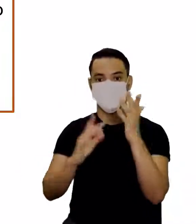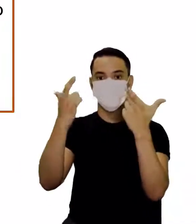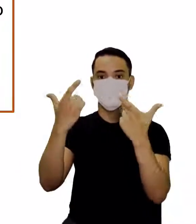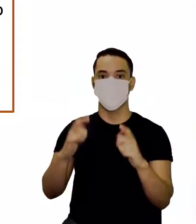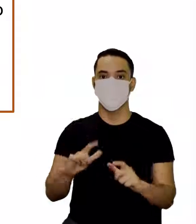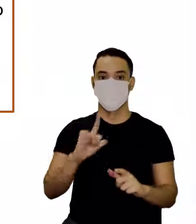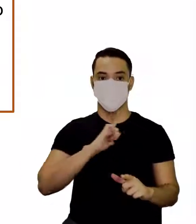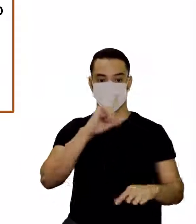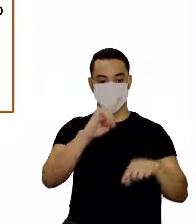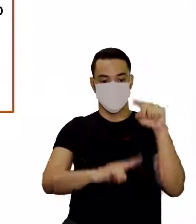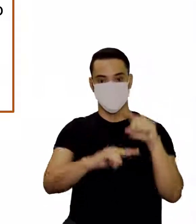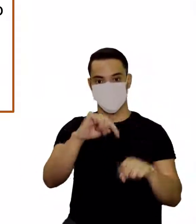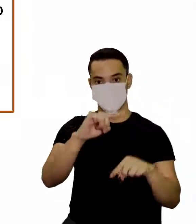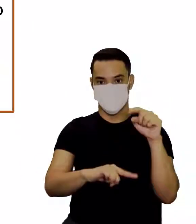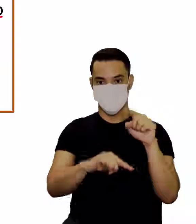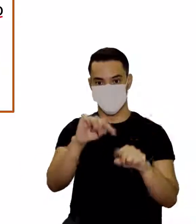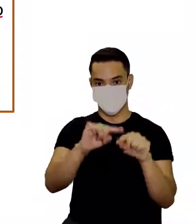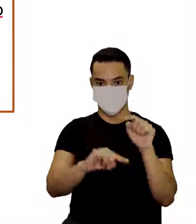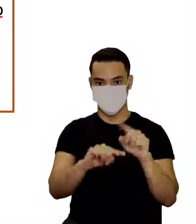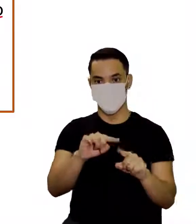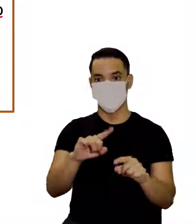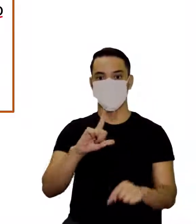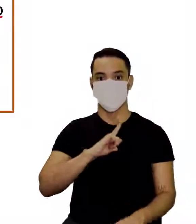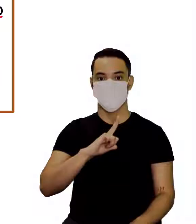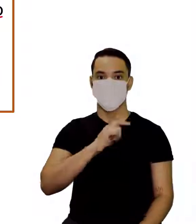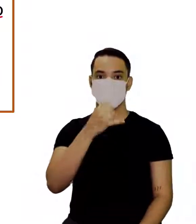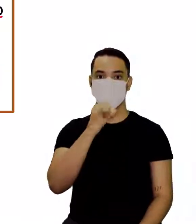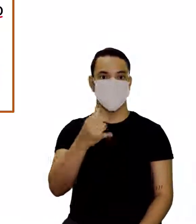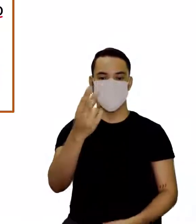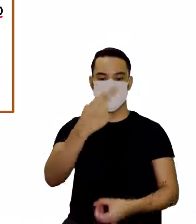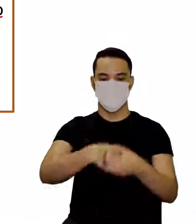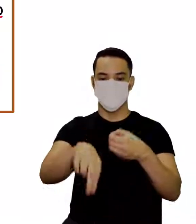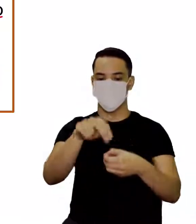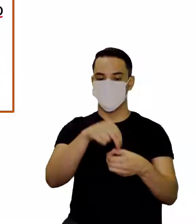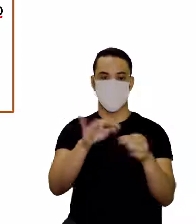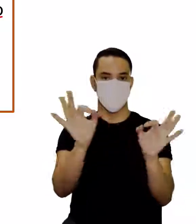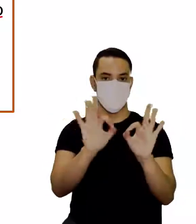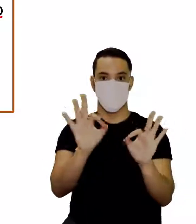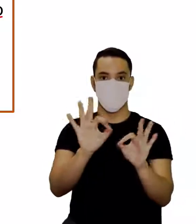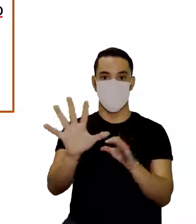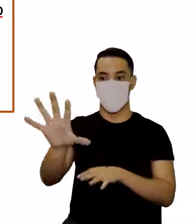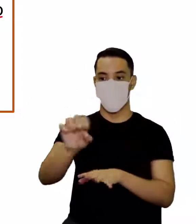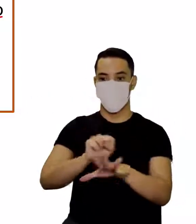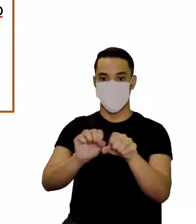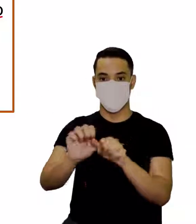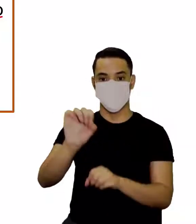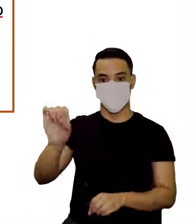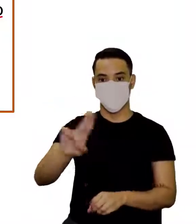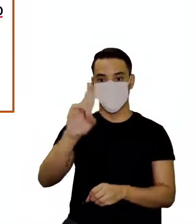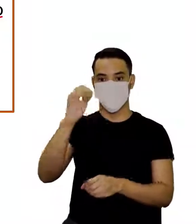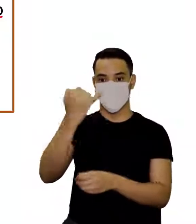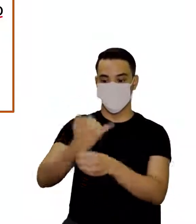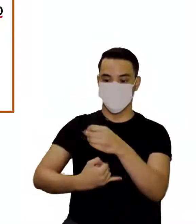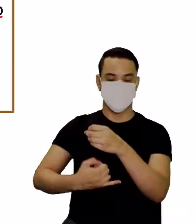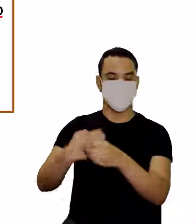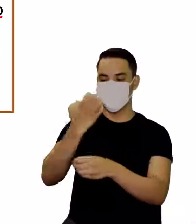um corpo deixa de ser eletricamente neutro e passa a estar carregado positivamente